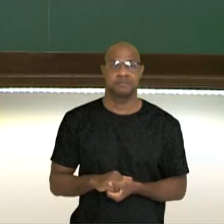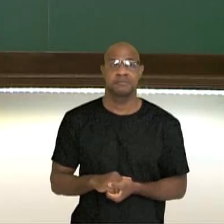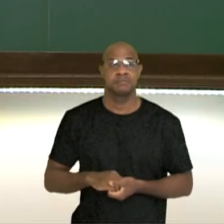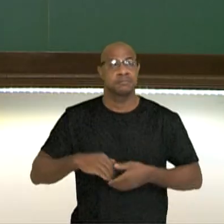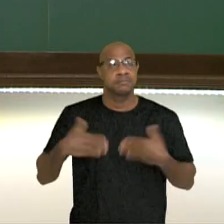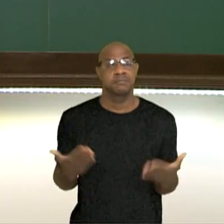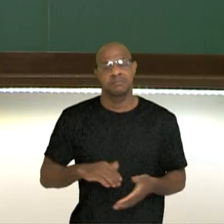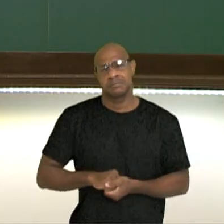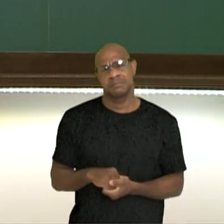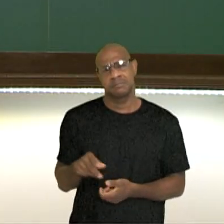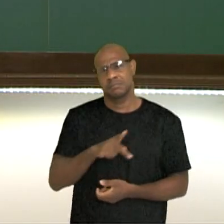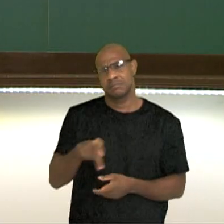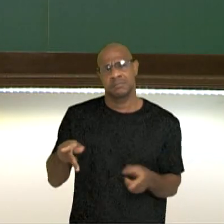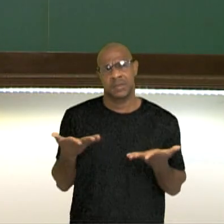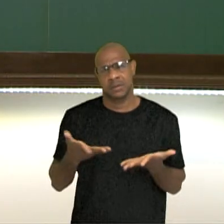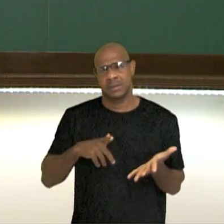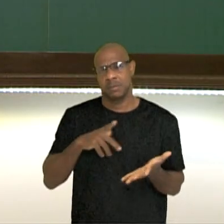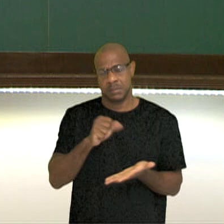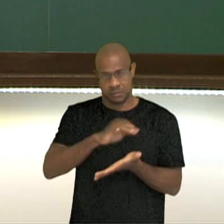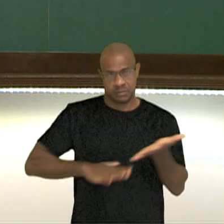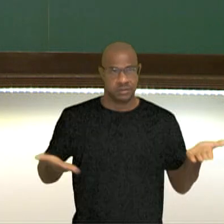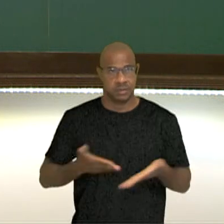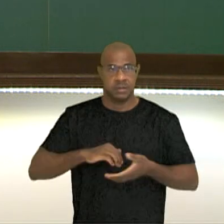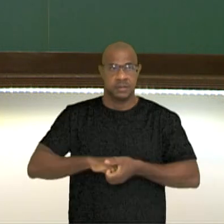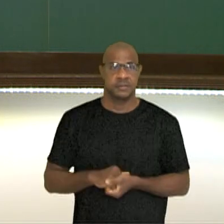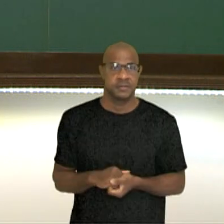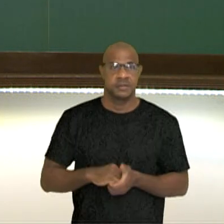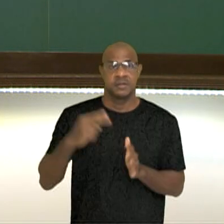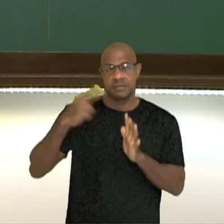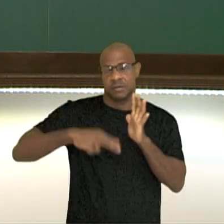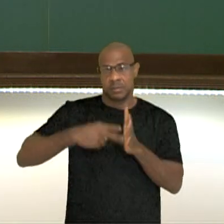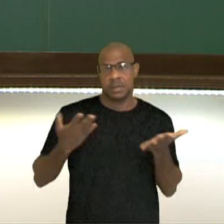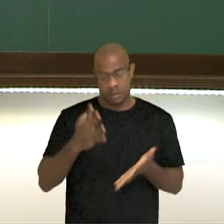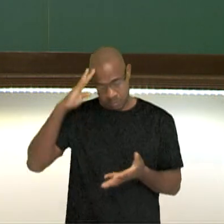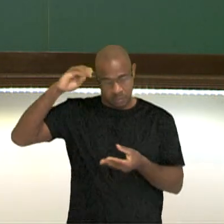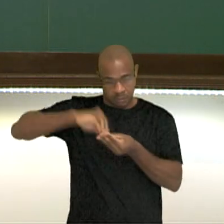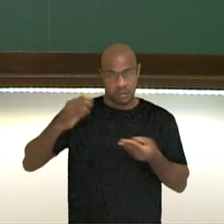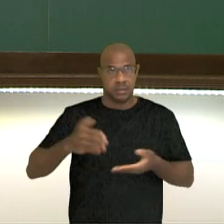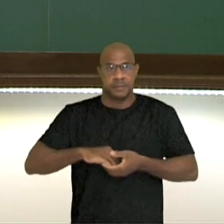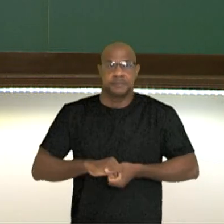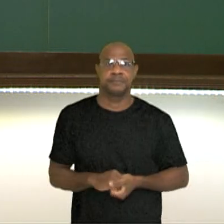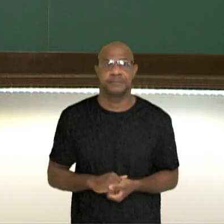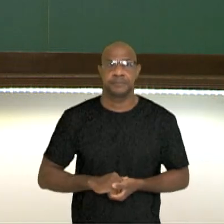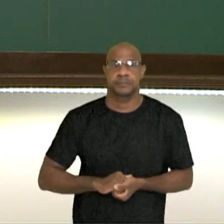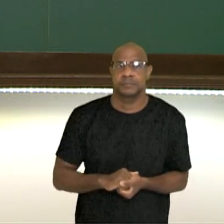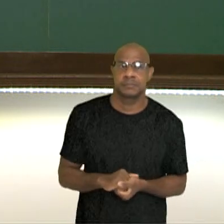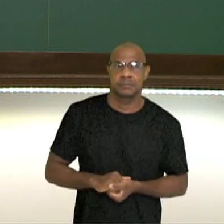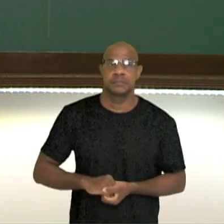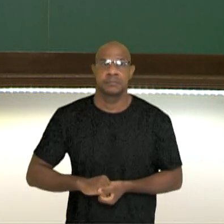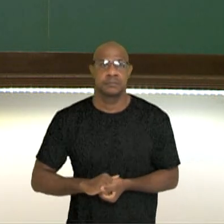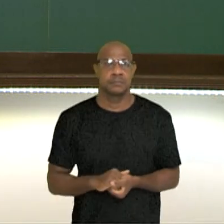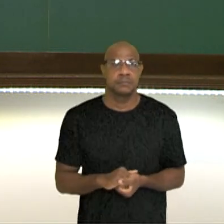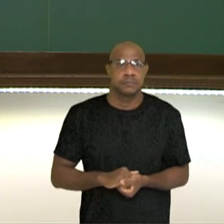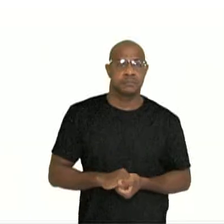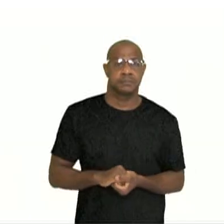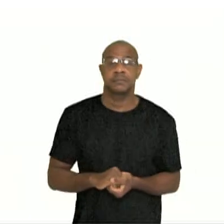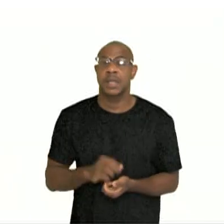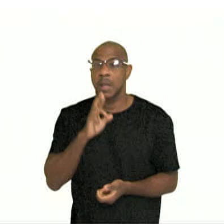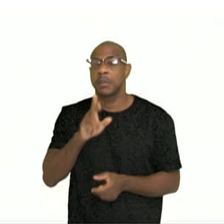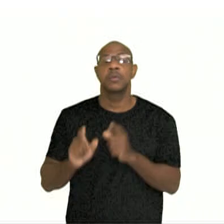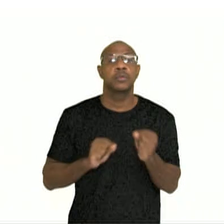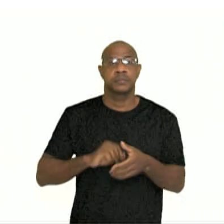Então o professor trouxe uma atividade aqui para vocês. Vamos ler junto para a gente compreender? Ó, copie em seu caderno e